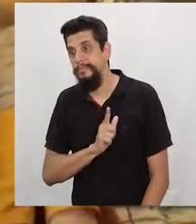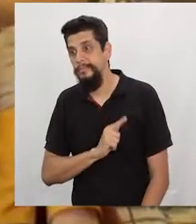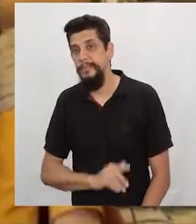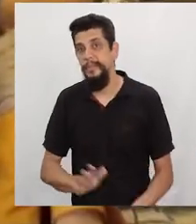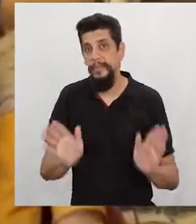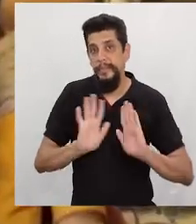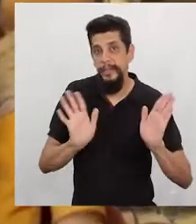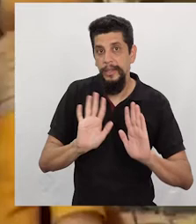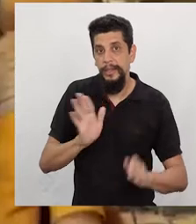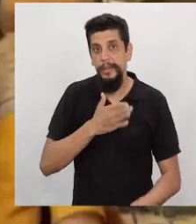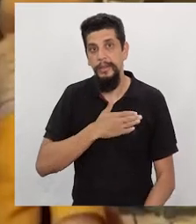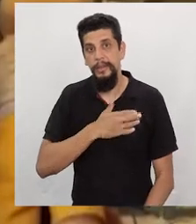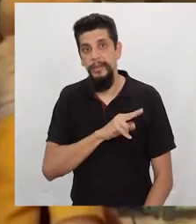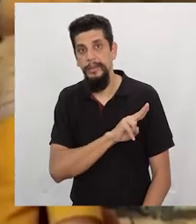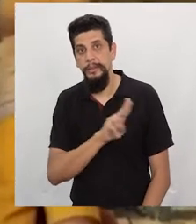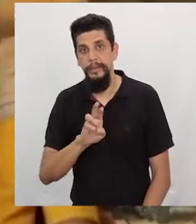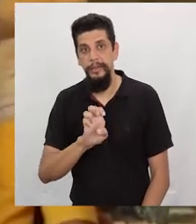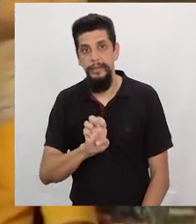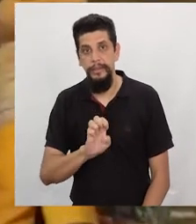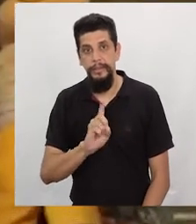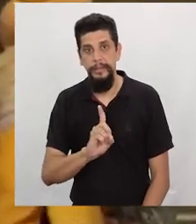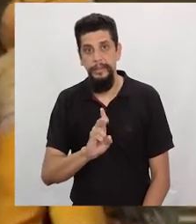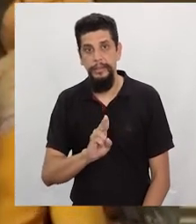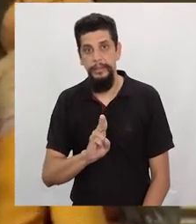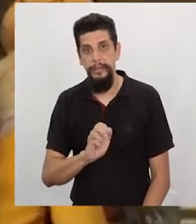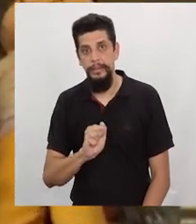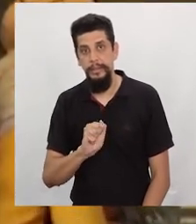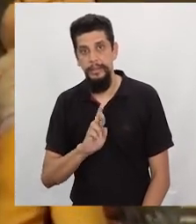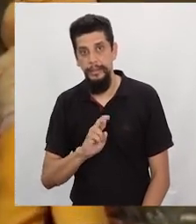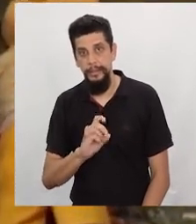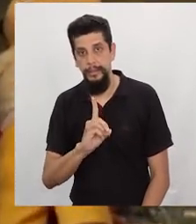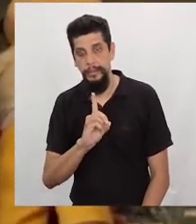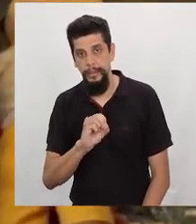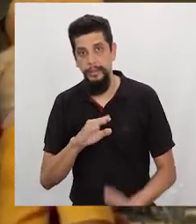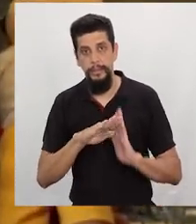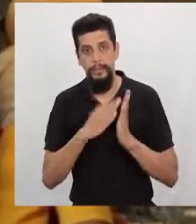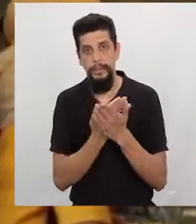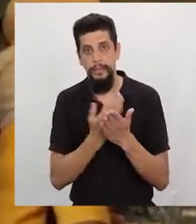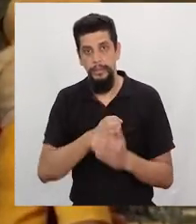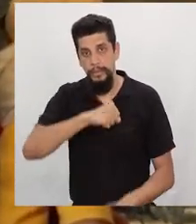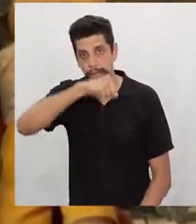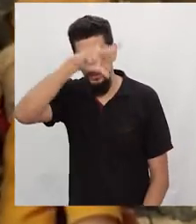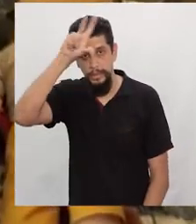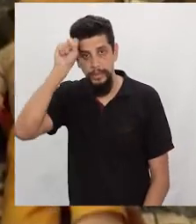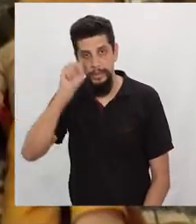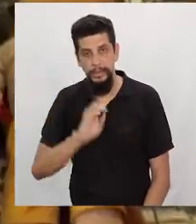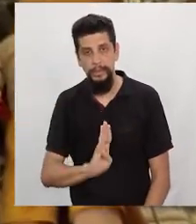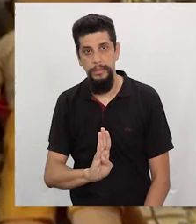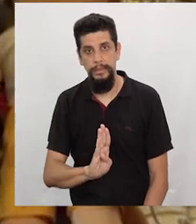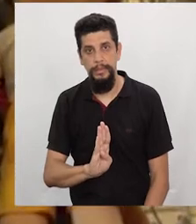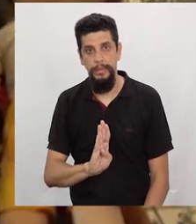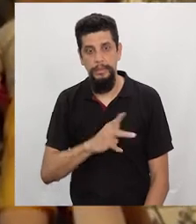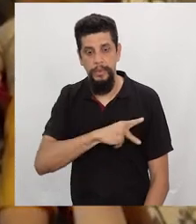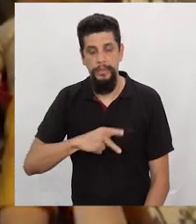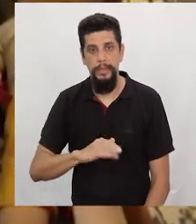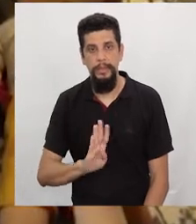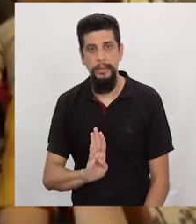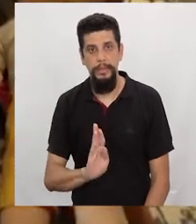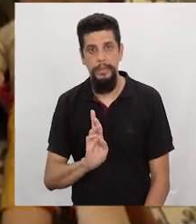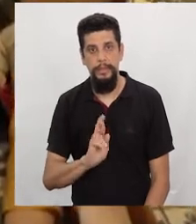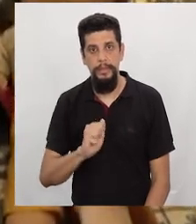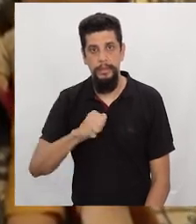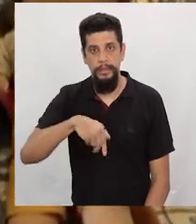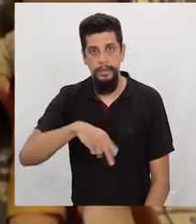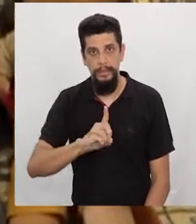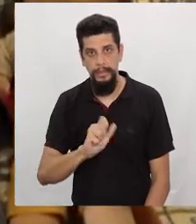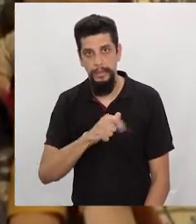Oi, pessoal. Meu nome é Eduardo, sou do Professor Brandão e... Bom, eu vou te mostrar um livro muito